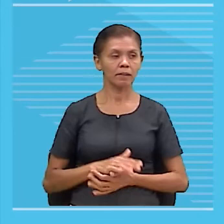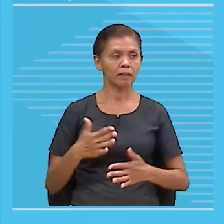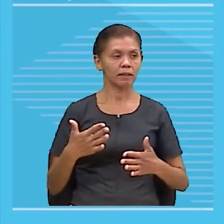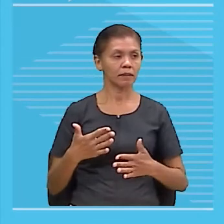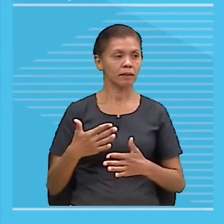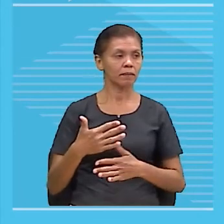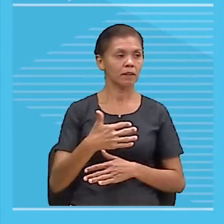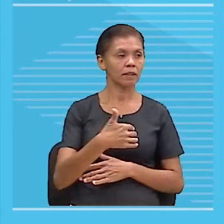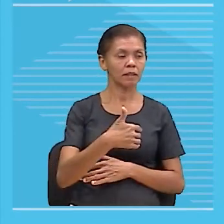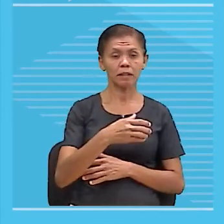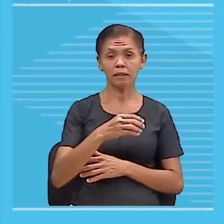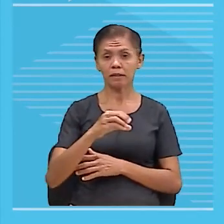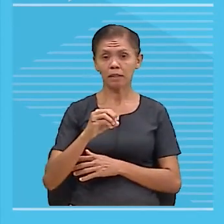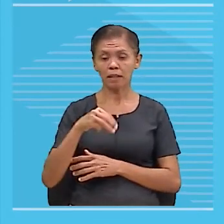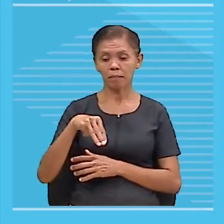Confere?